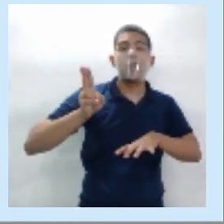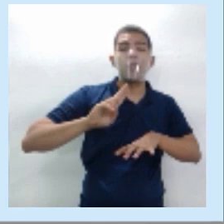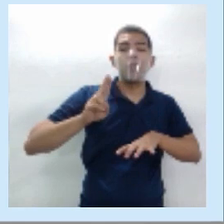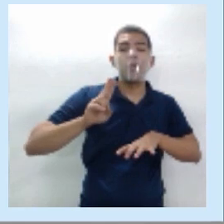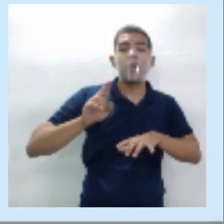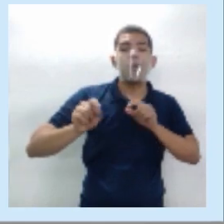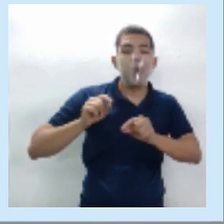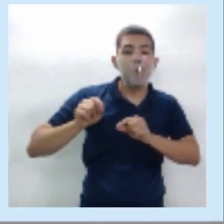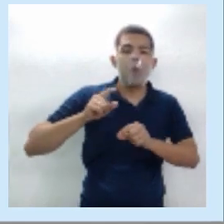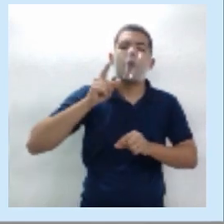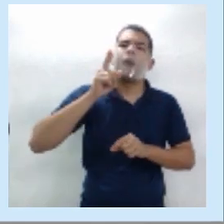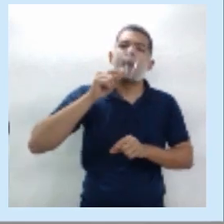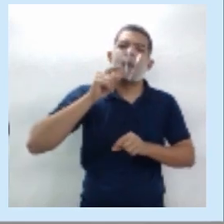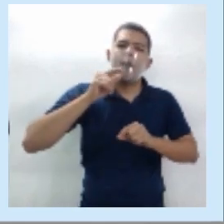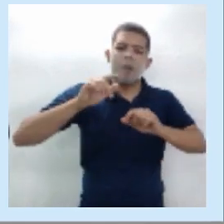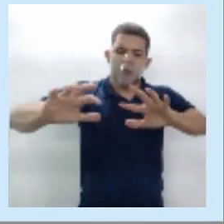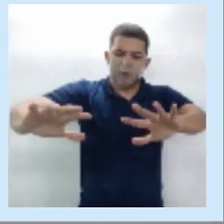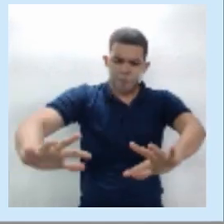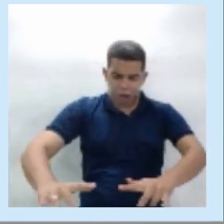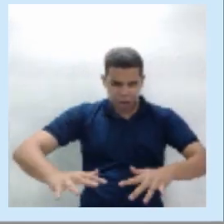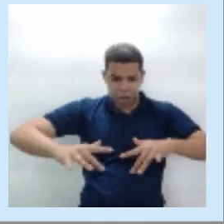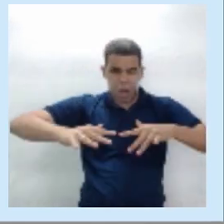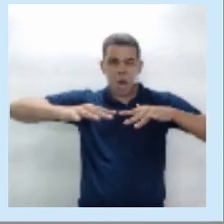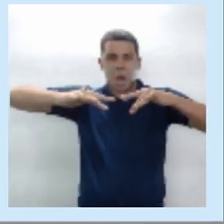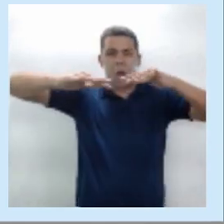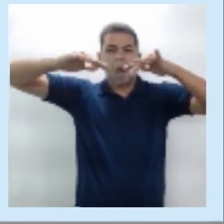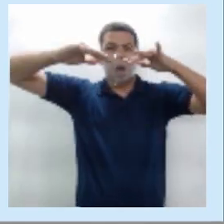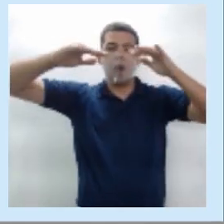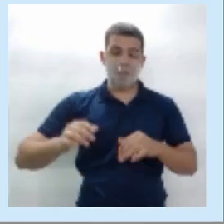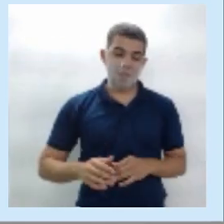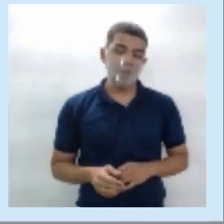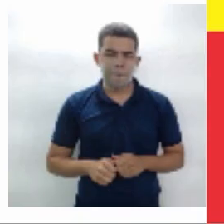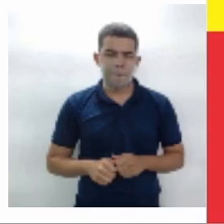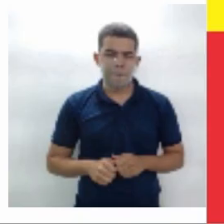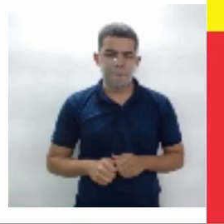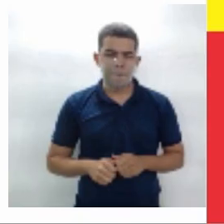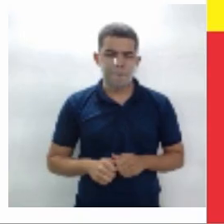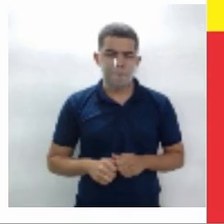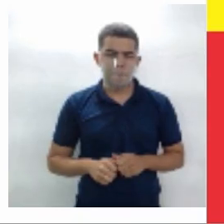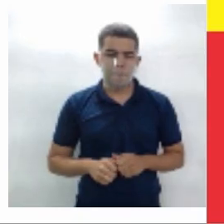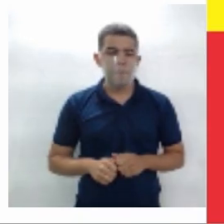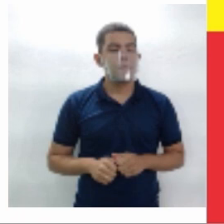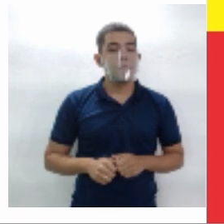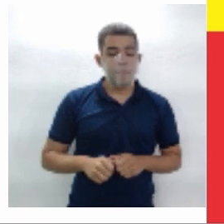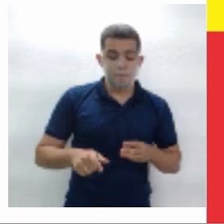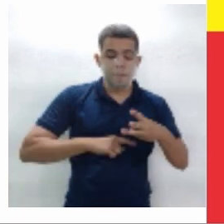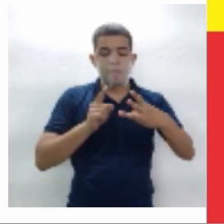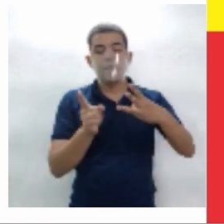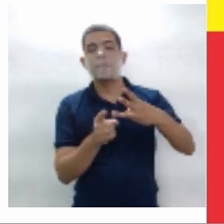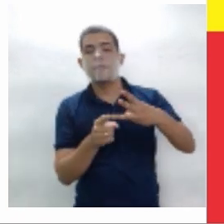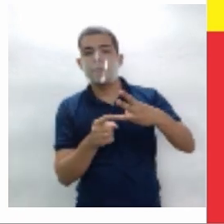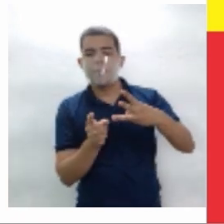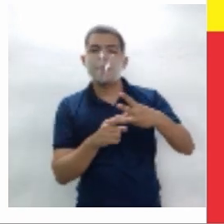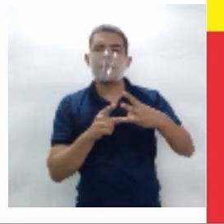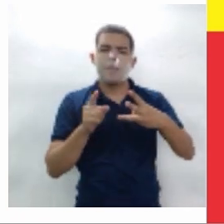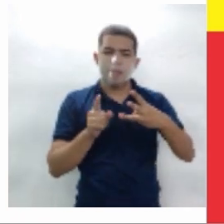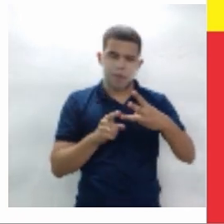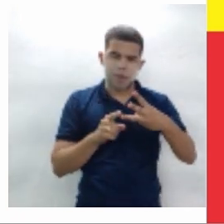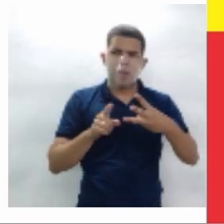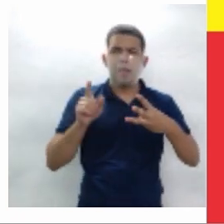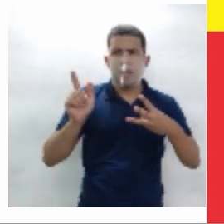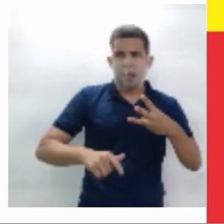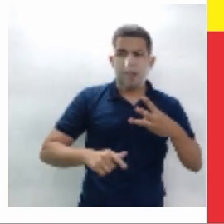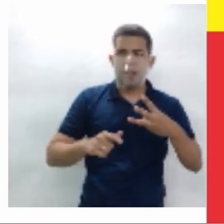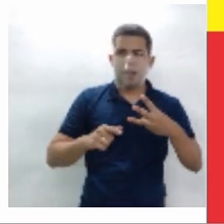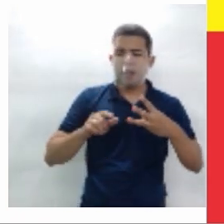podem provocar o que a gente chama de tsunamis. E a gente também tem o que a gente chama de